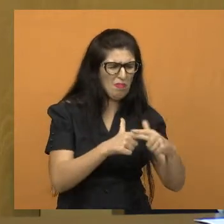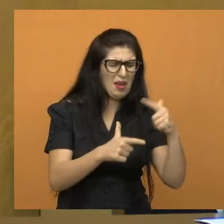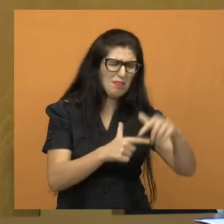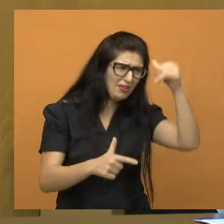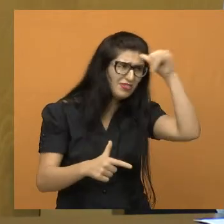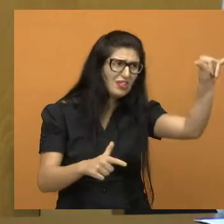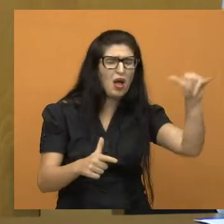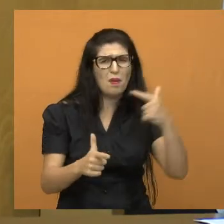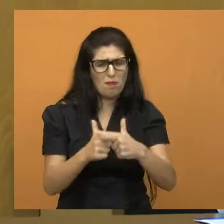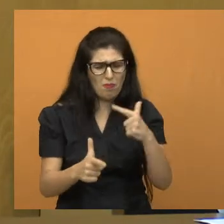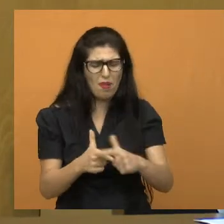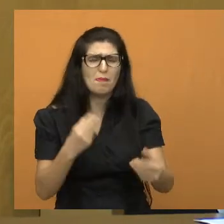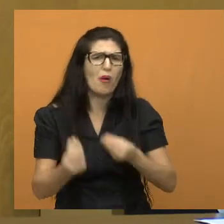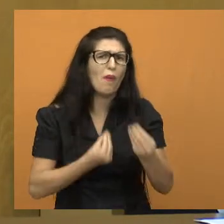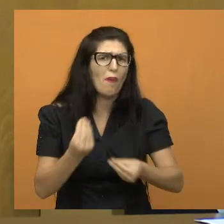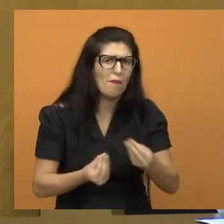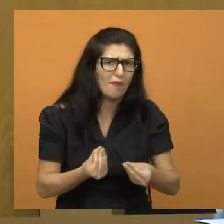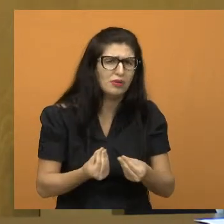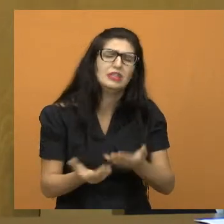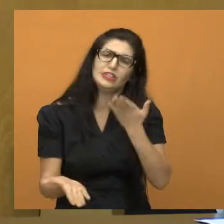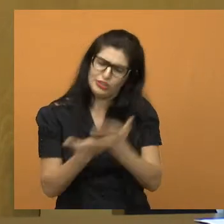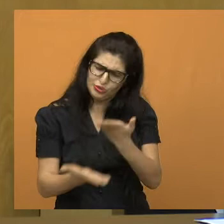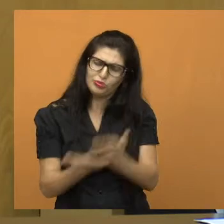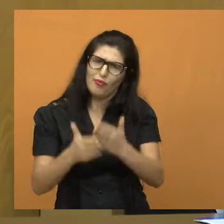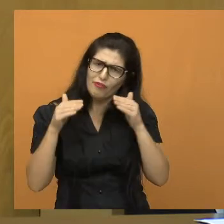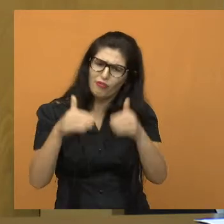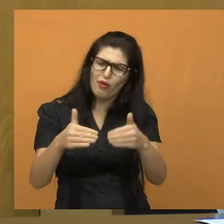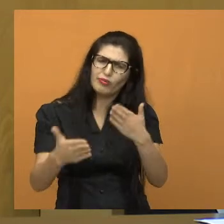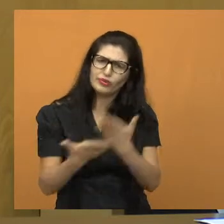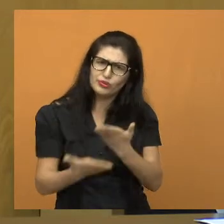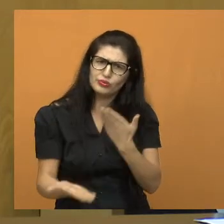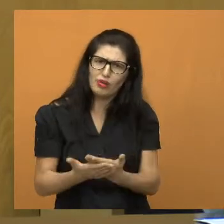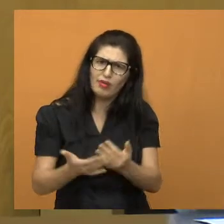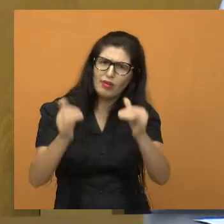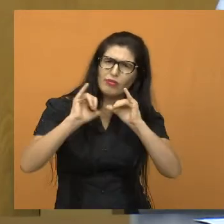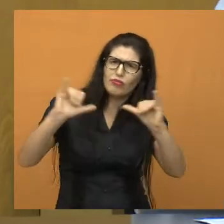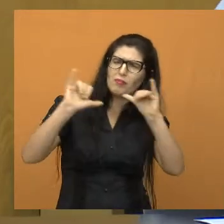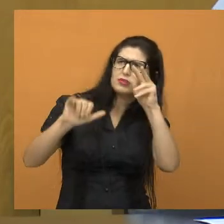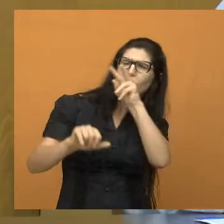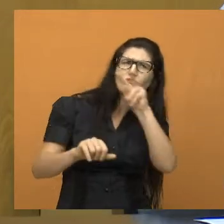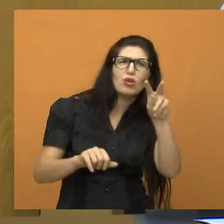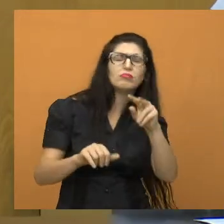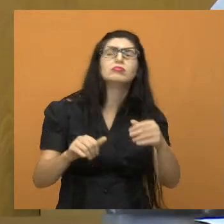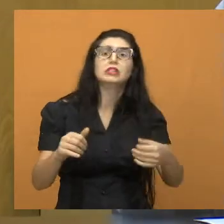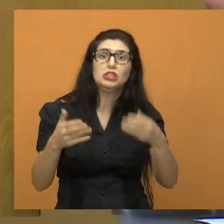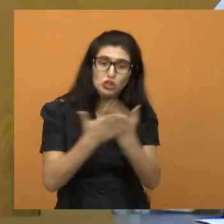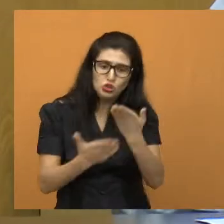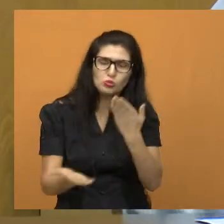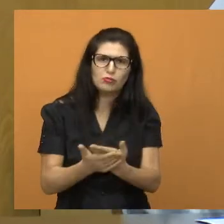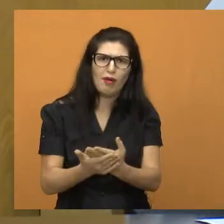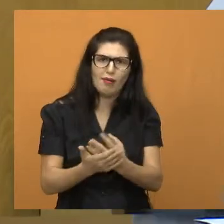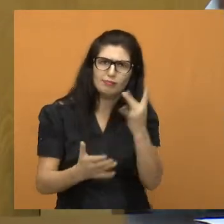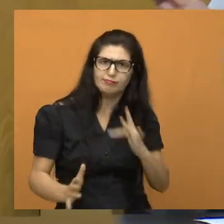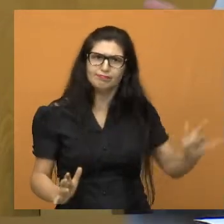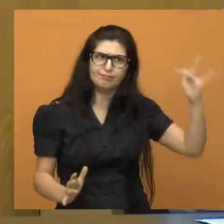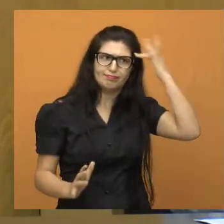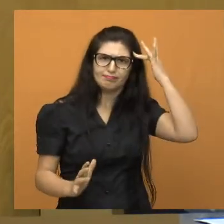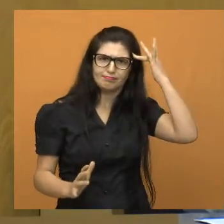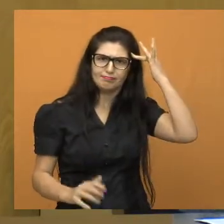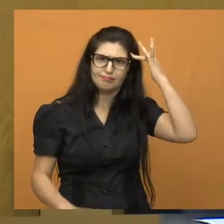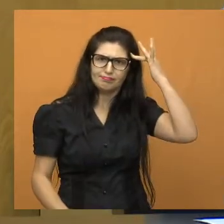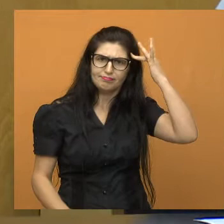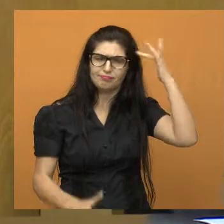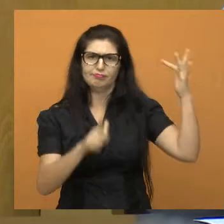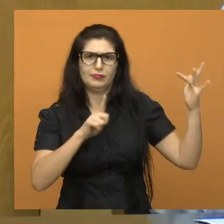de saúde aí que faz prevenção, né? Começa com a informação, que a partir dali você começa a instrumentalizar